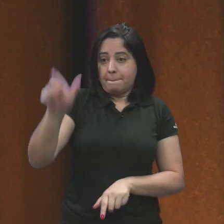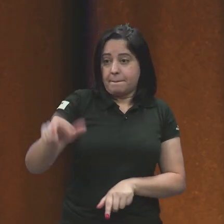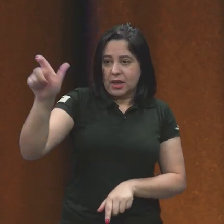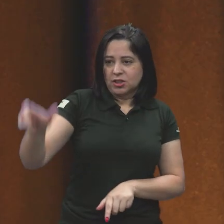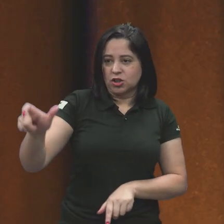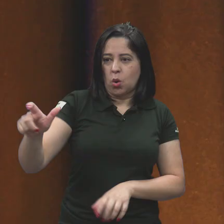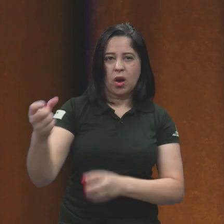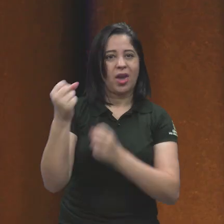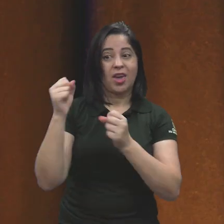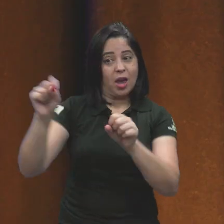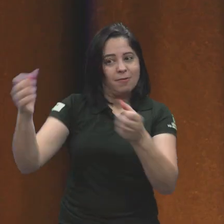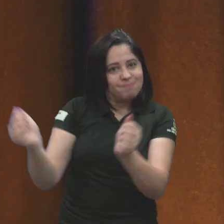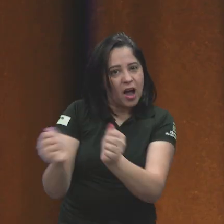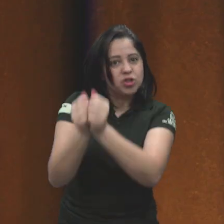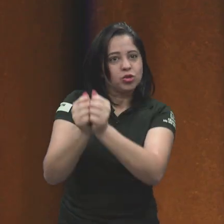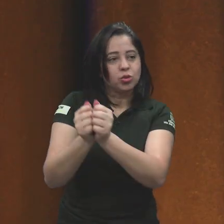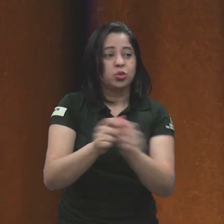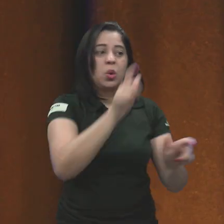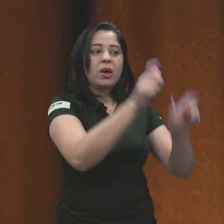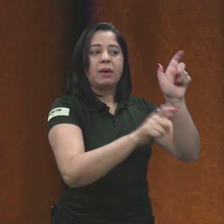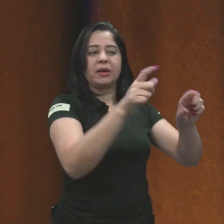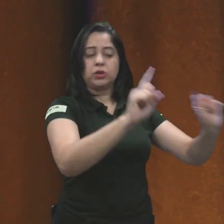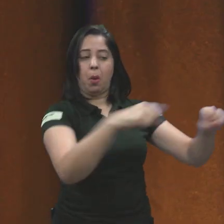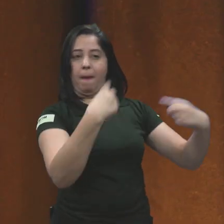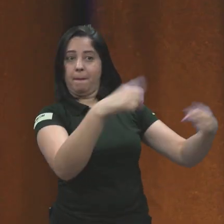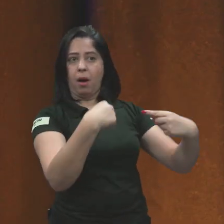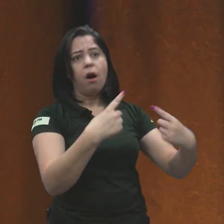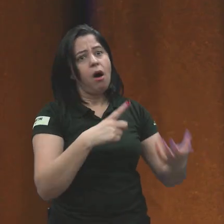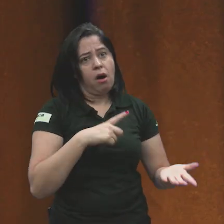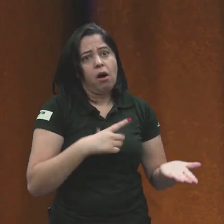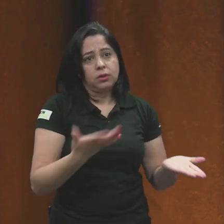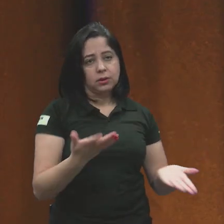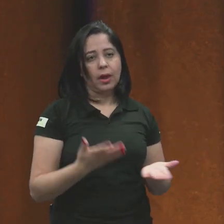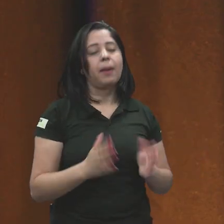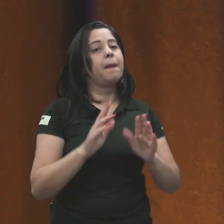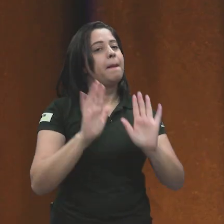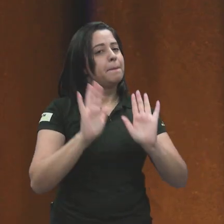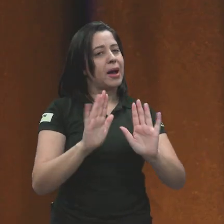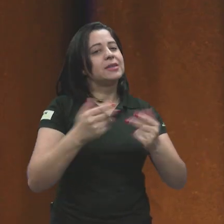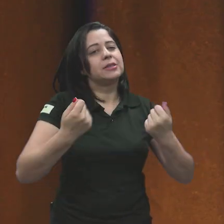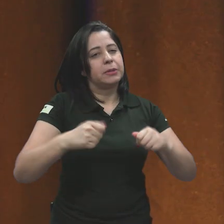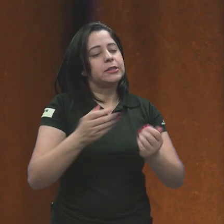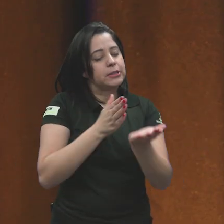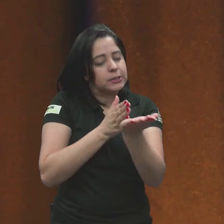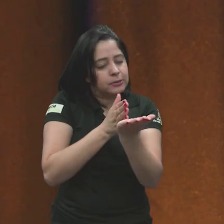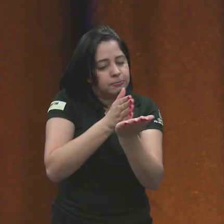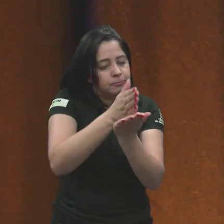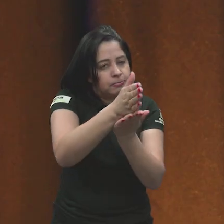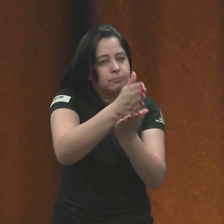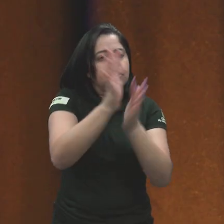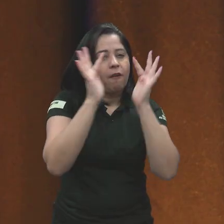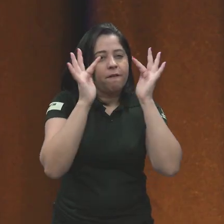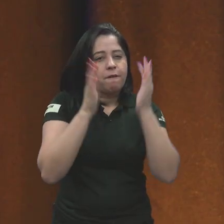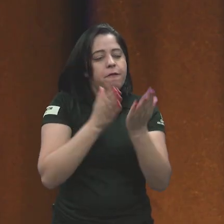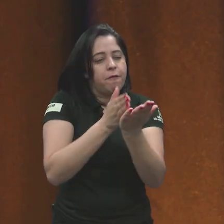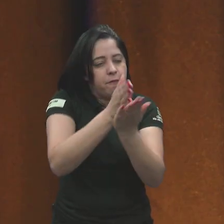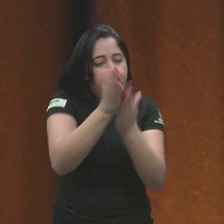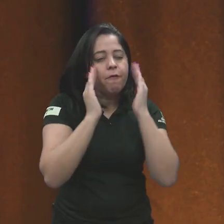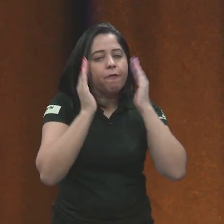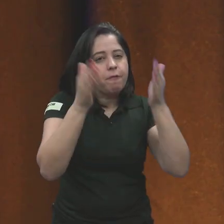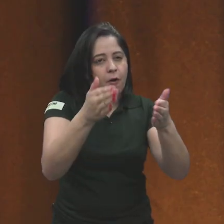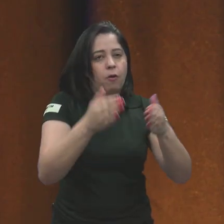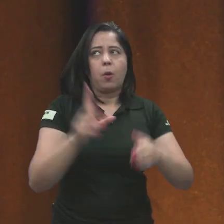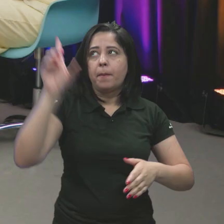certo. Sim. Né? Então, nós temos que inspirar, focar e estar preparado, porque Deus honra cada projeto que a gente coloca